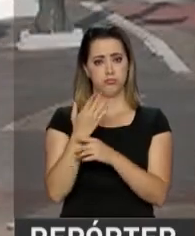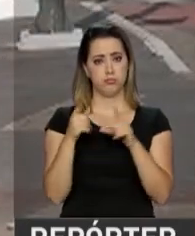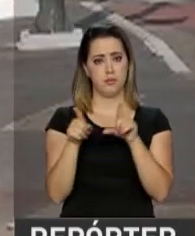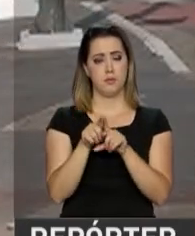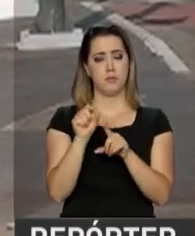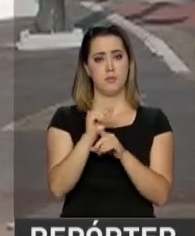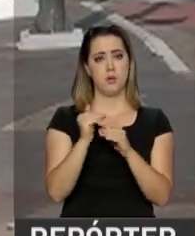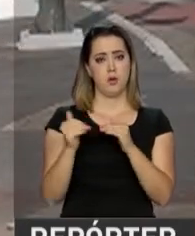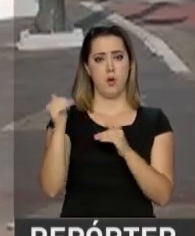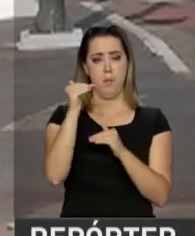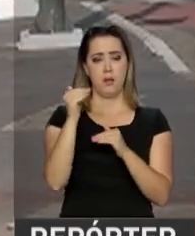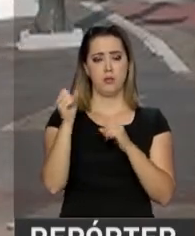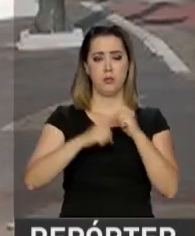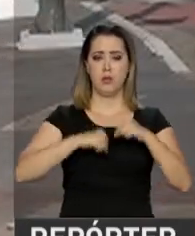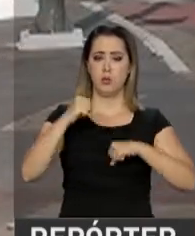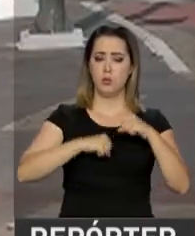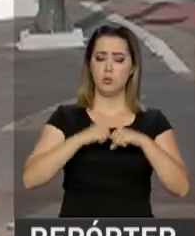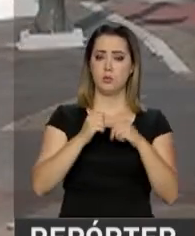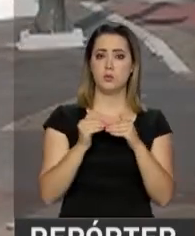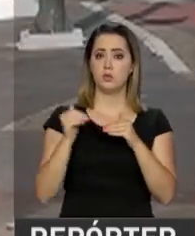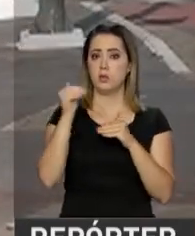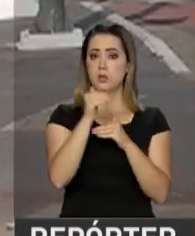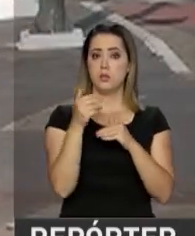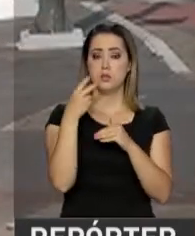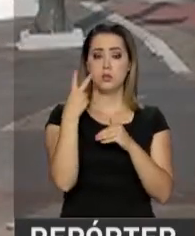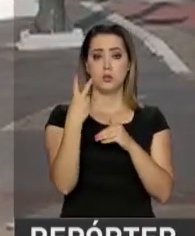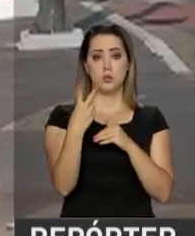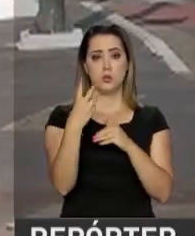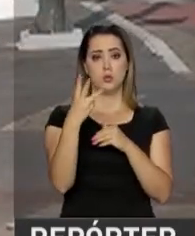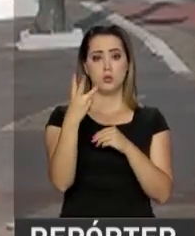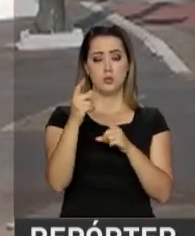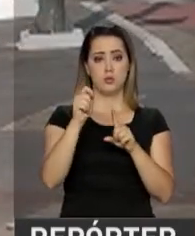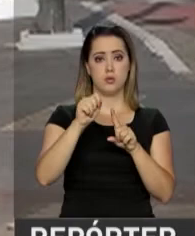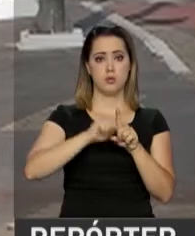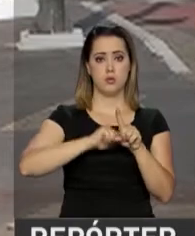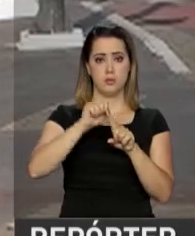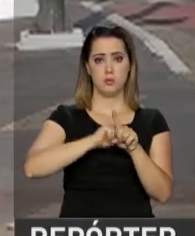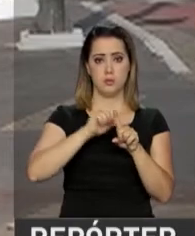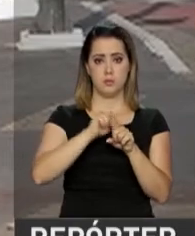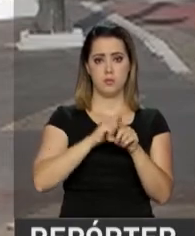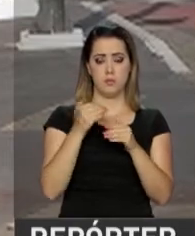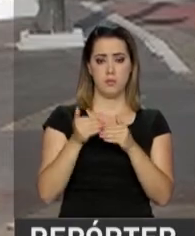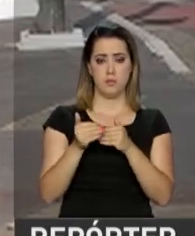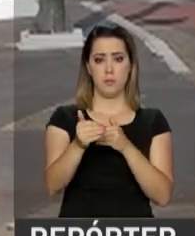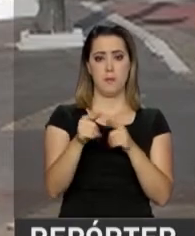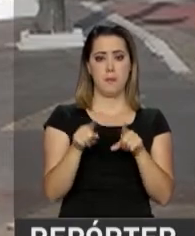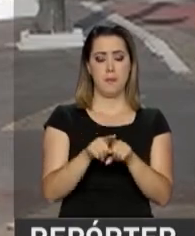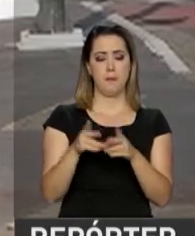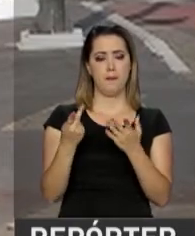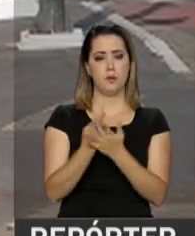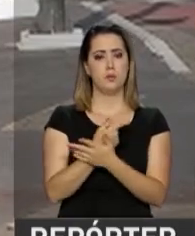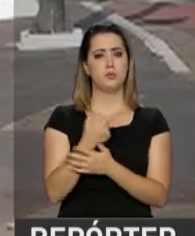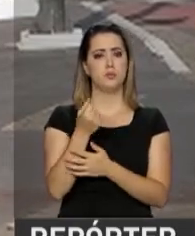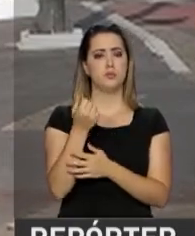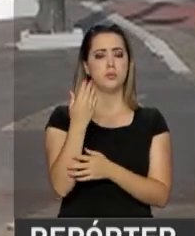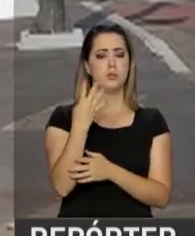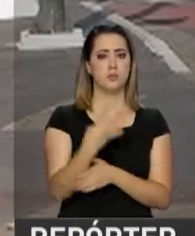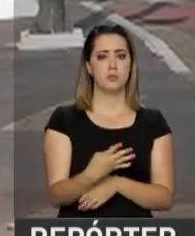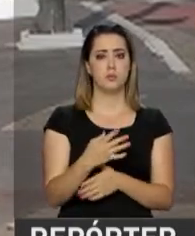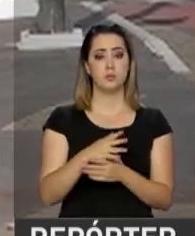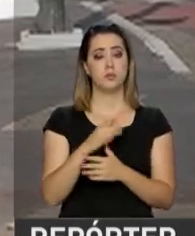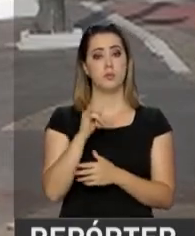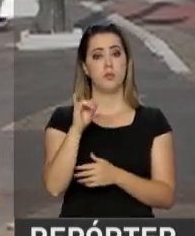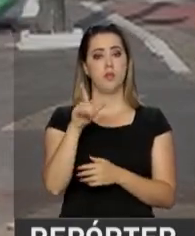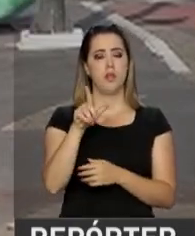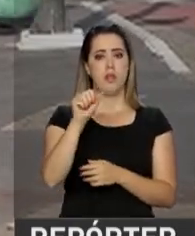industrial que registrou crescimento em dois trimestres consecutivos algo que não acontecia desde 2014 e